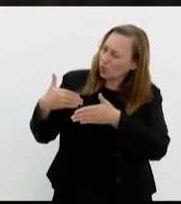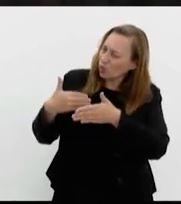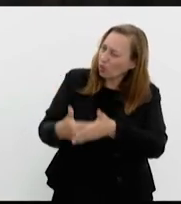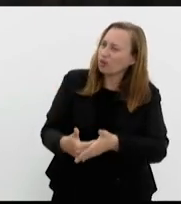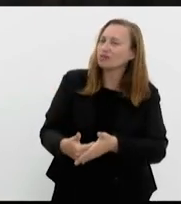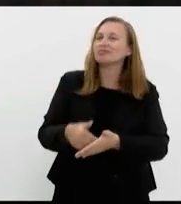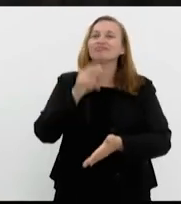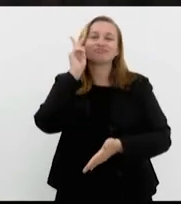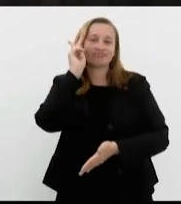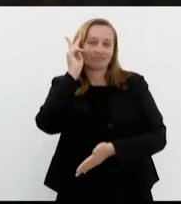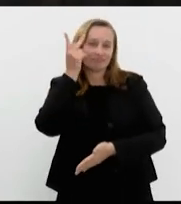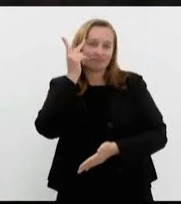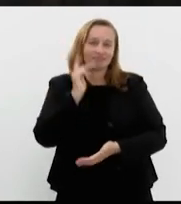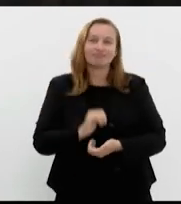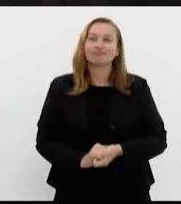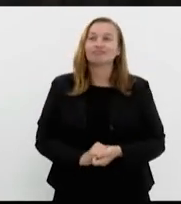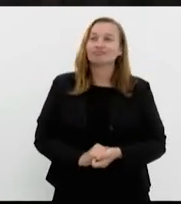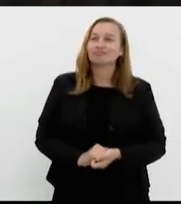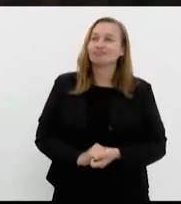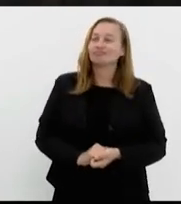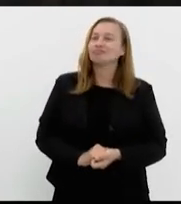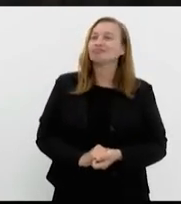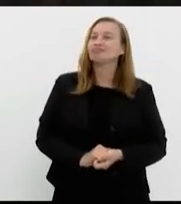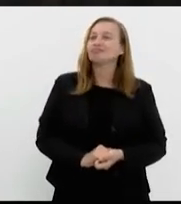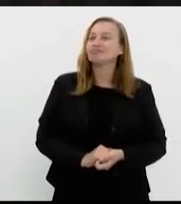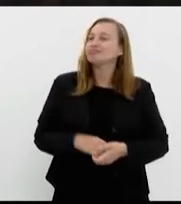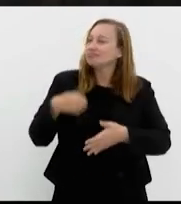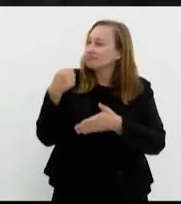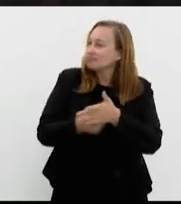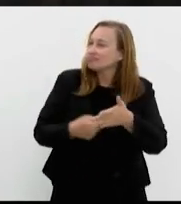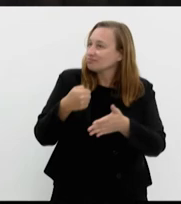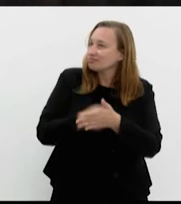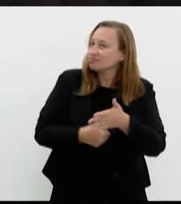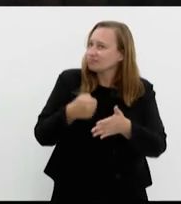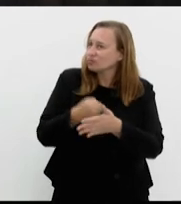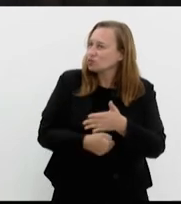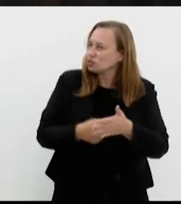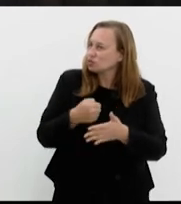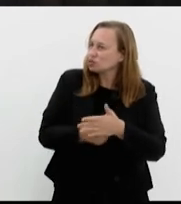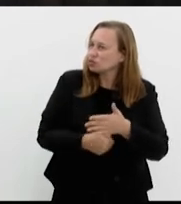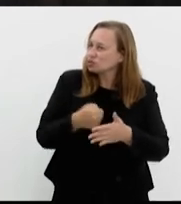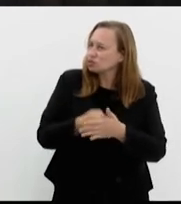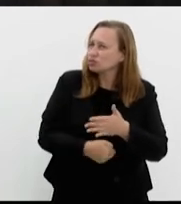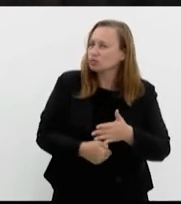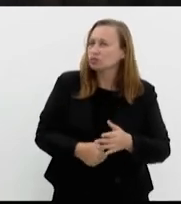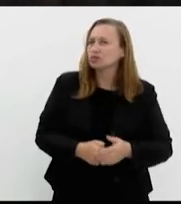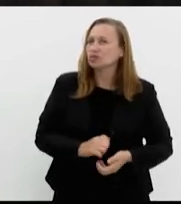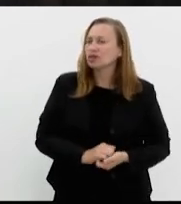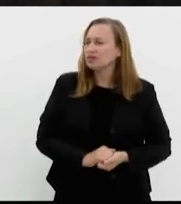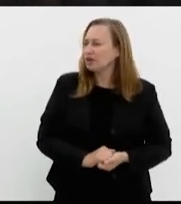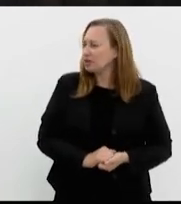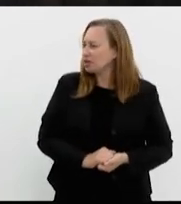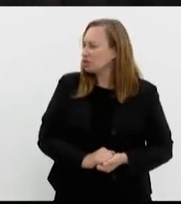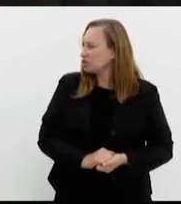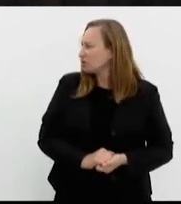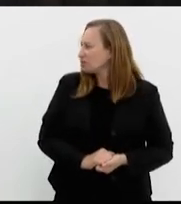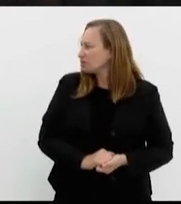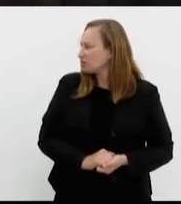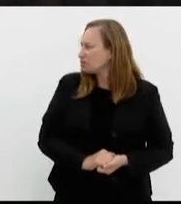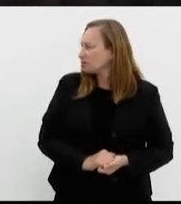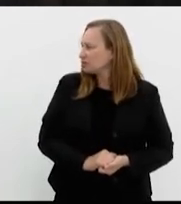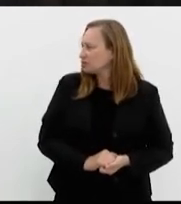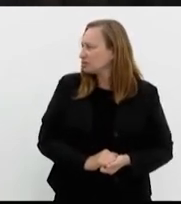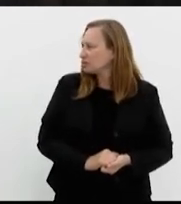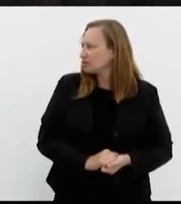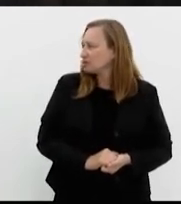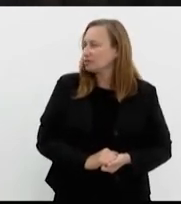nossa história. Desde a efervescência da luta pelo sufrágio, as feministas já entendiam que